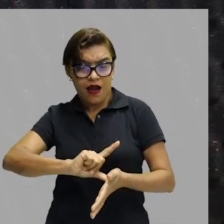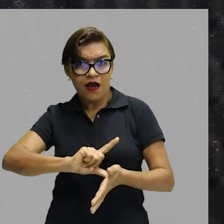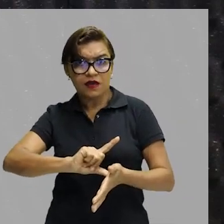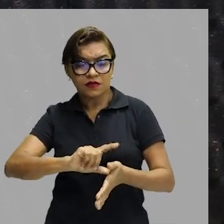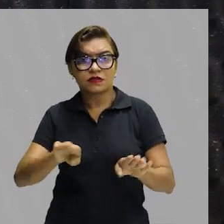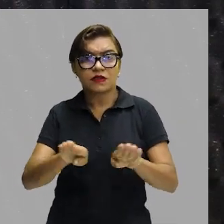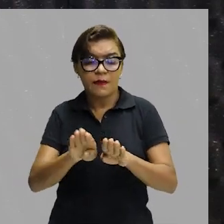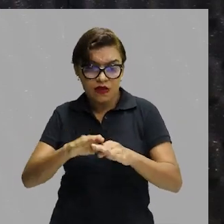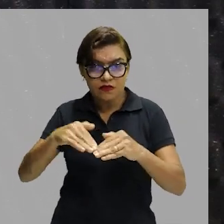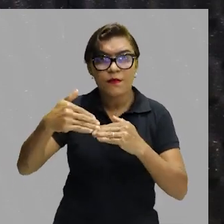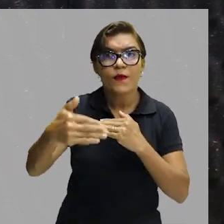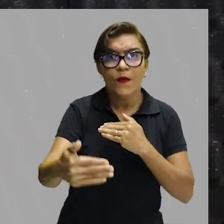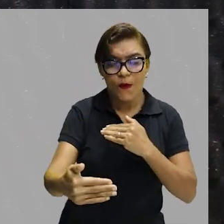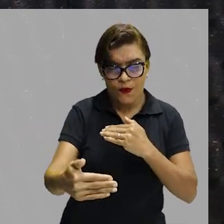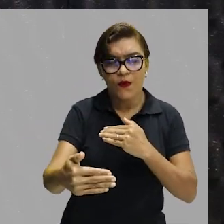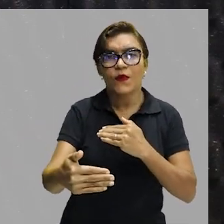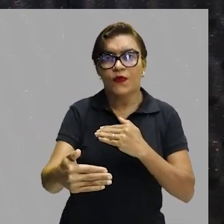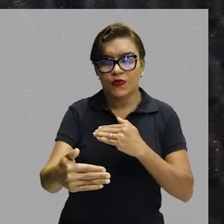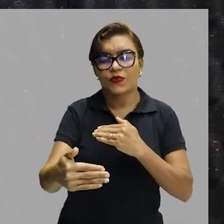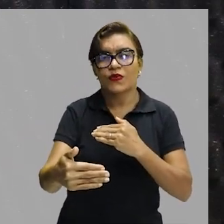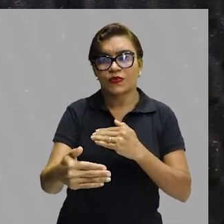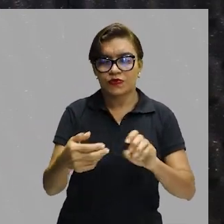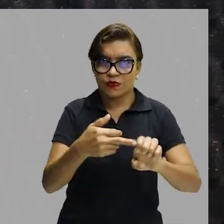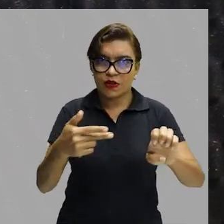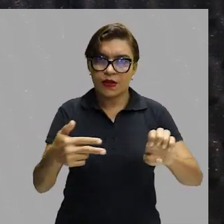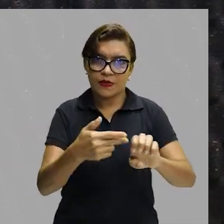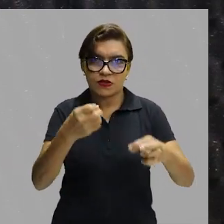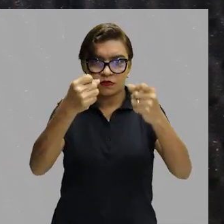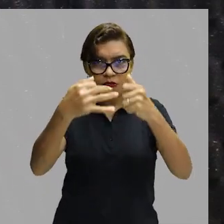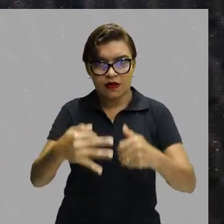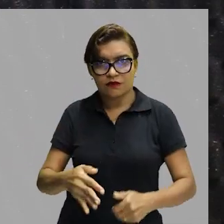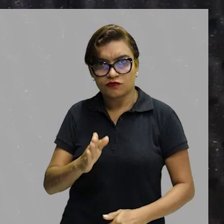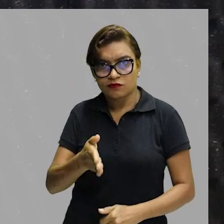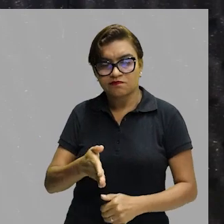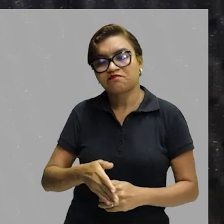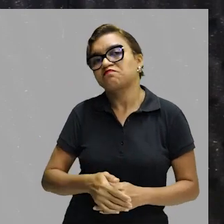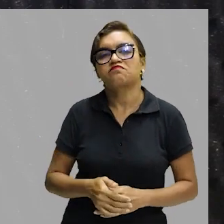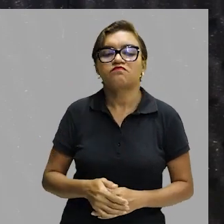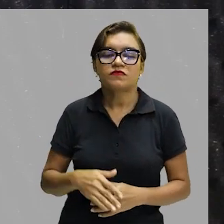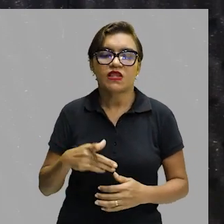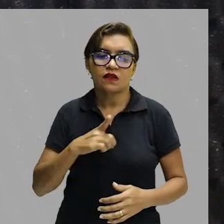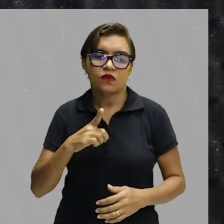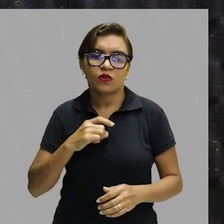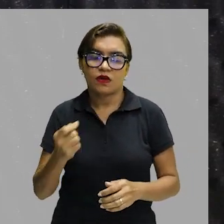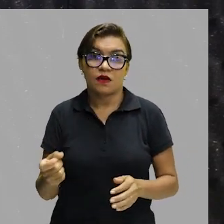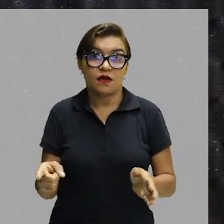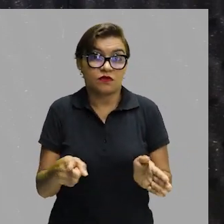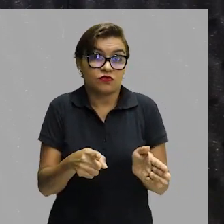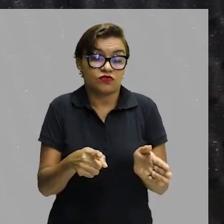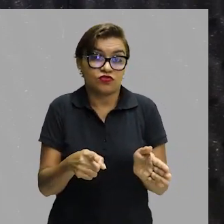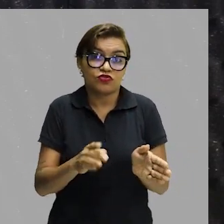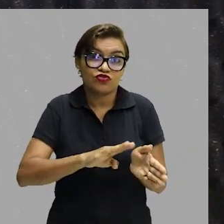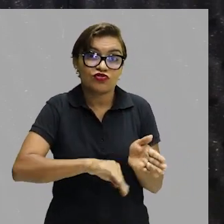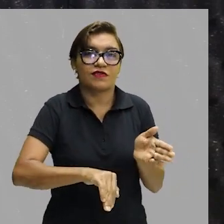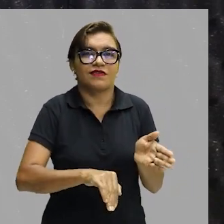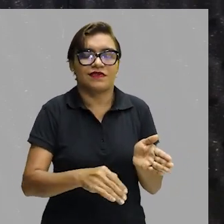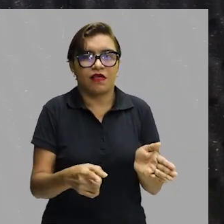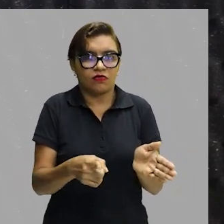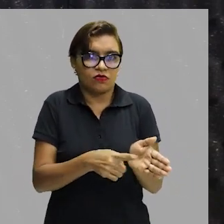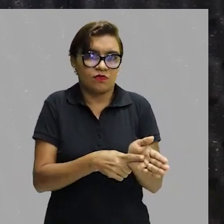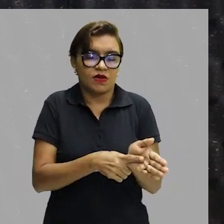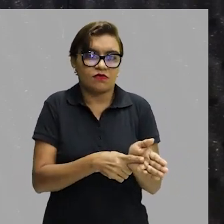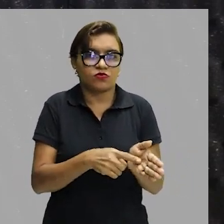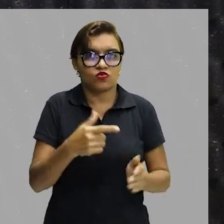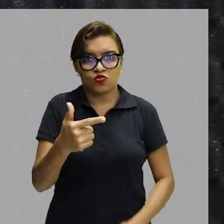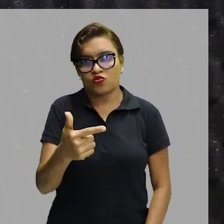atômicos depois do referido elemento. Então, nós vamos subtrair. Primeiramente, vamos subtrair